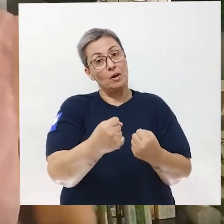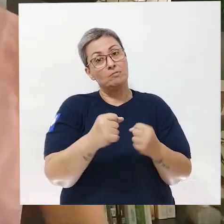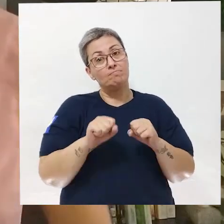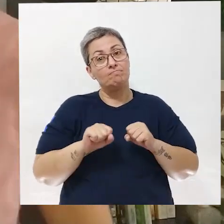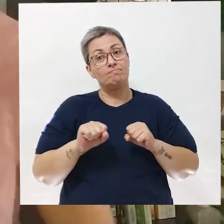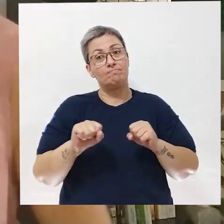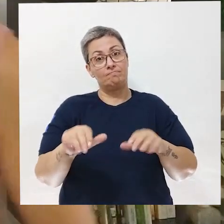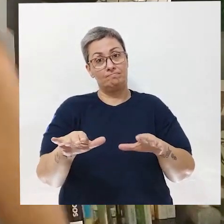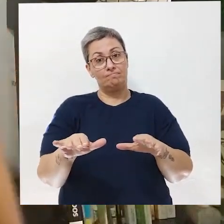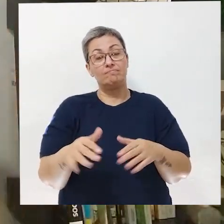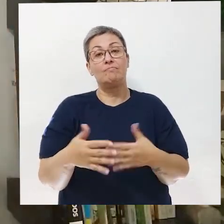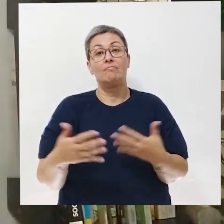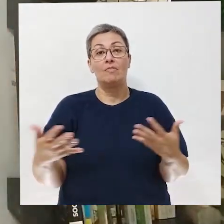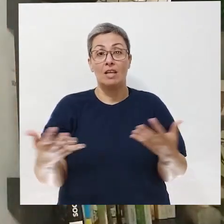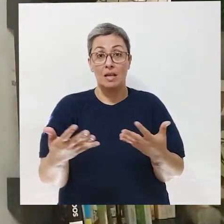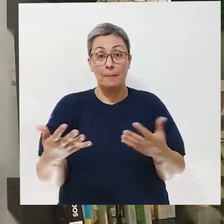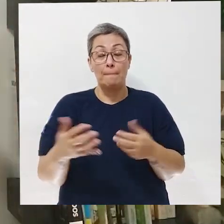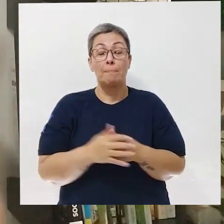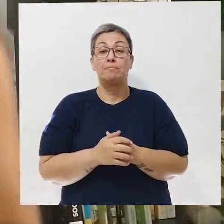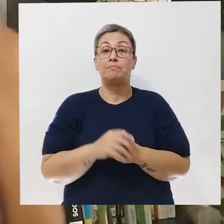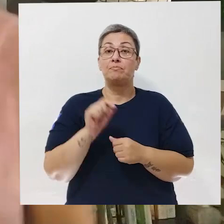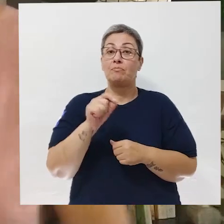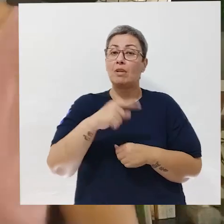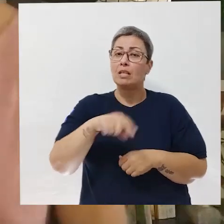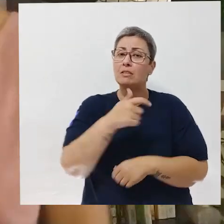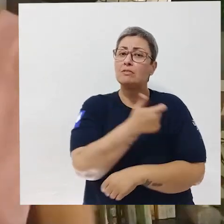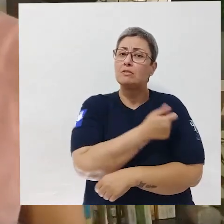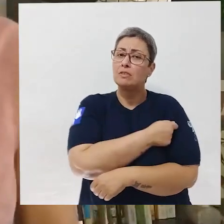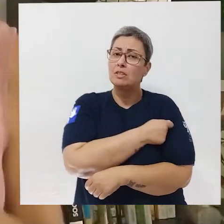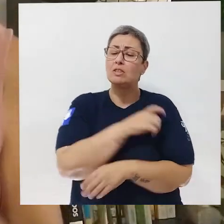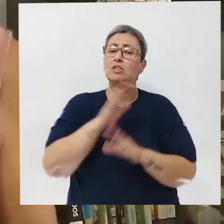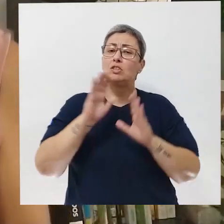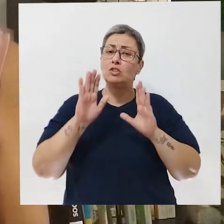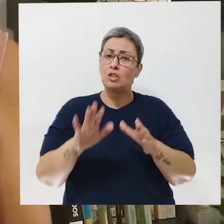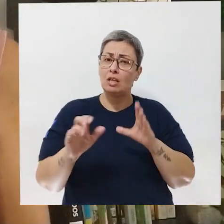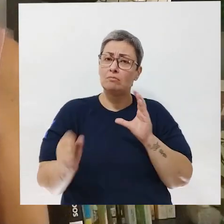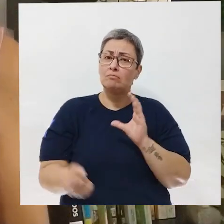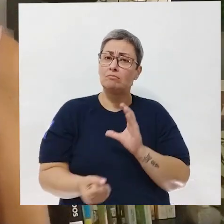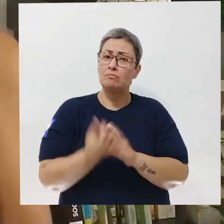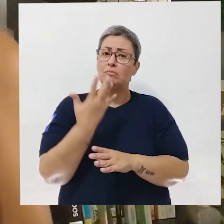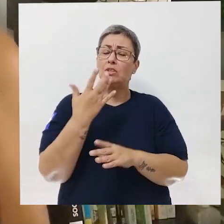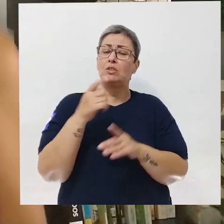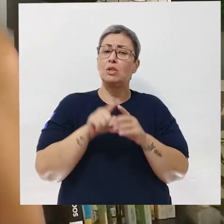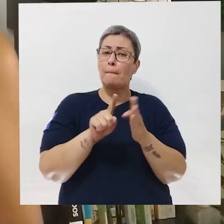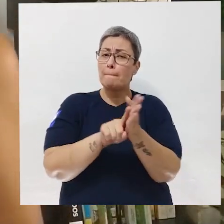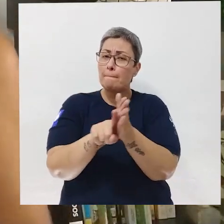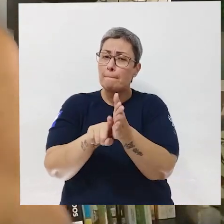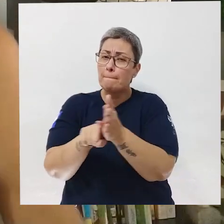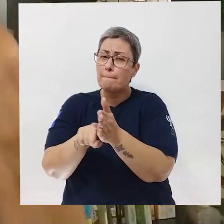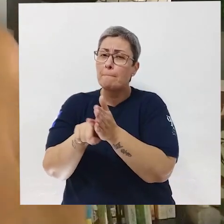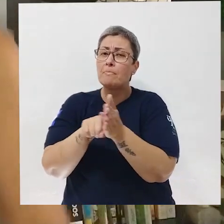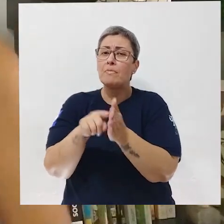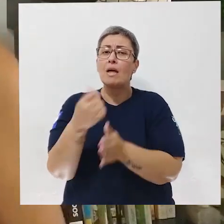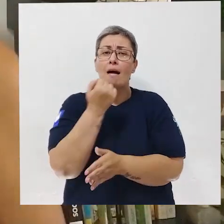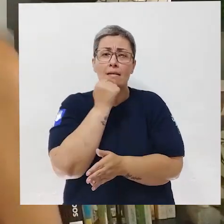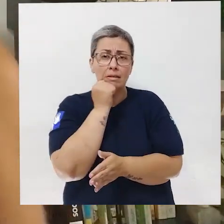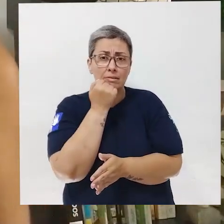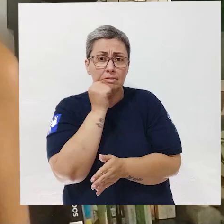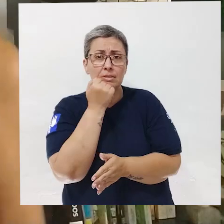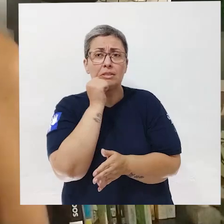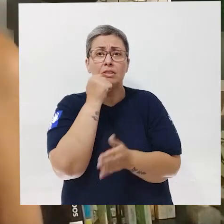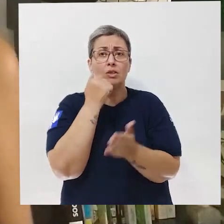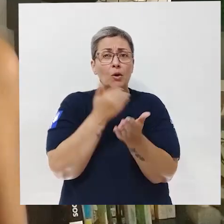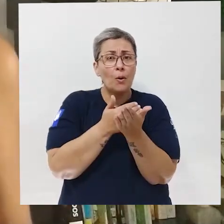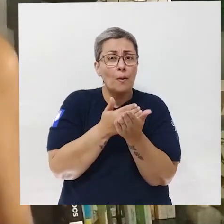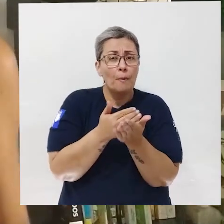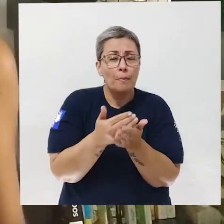pandemia. Bom, essas vacinas, elas foram criadas por pesquisadores, por cientistas, a partir